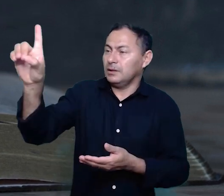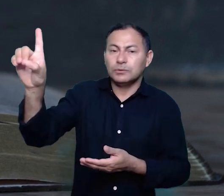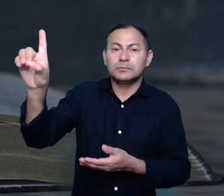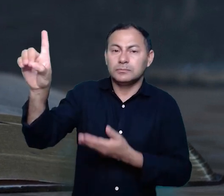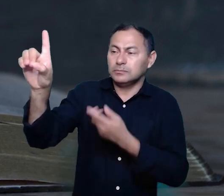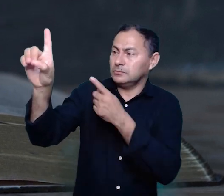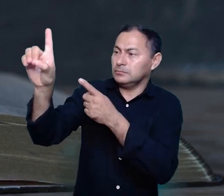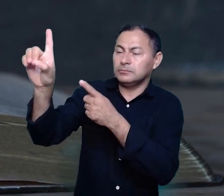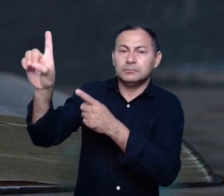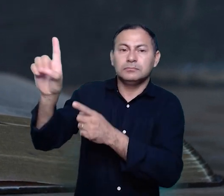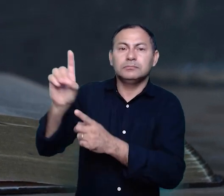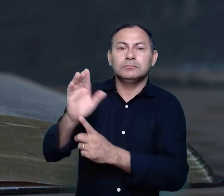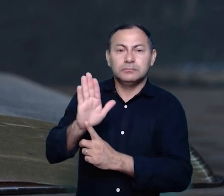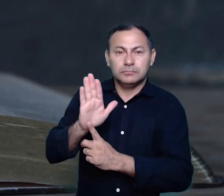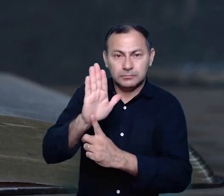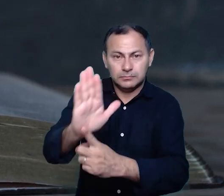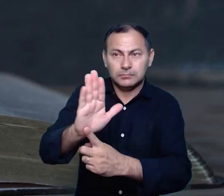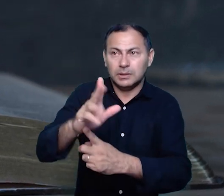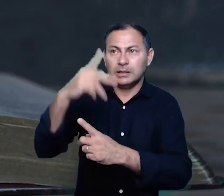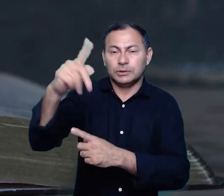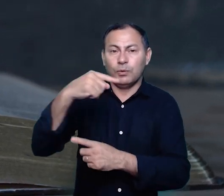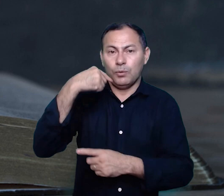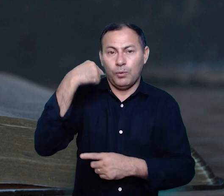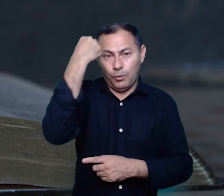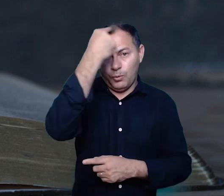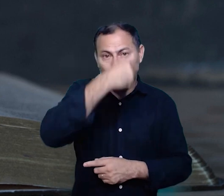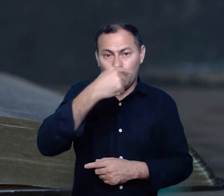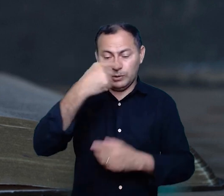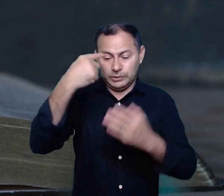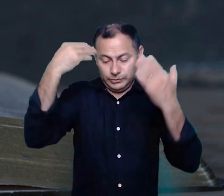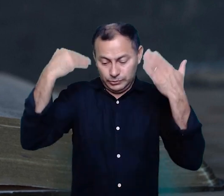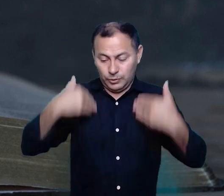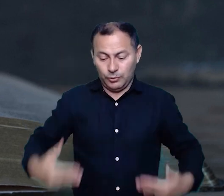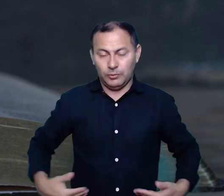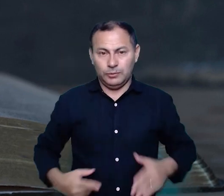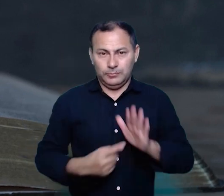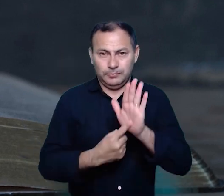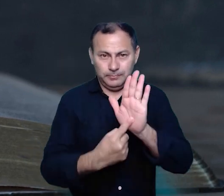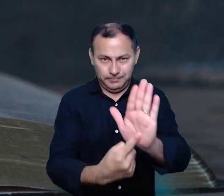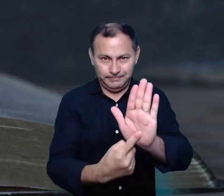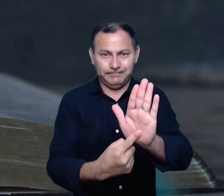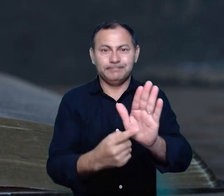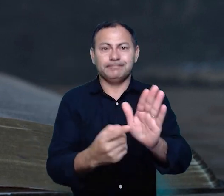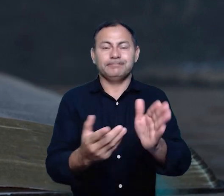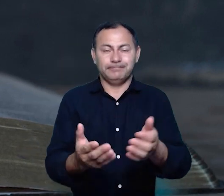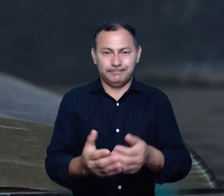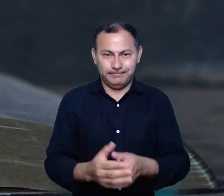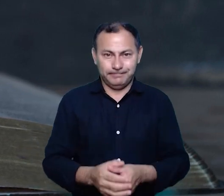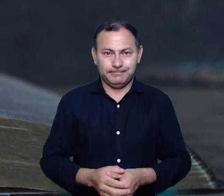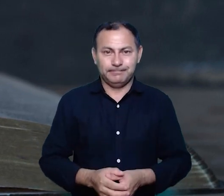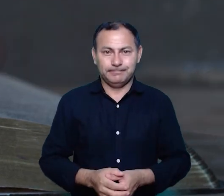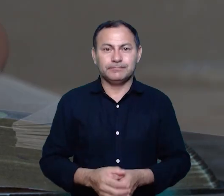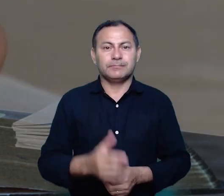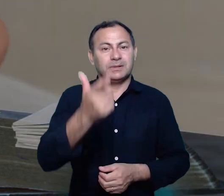quais Deus mostrou sua face, revelou-se.